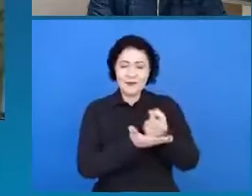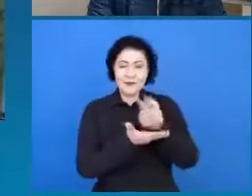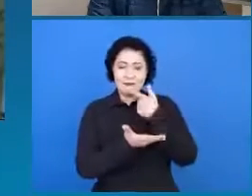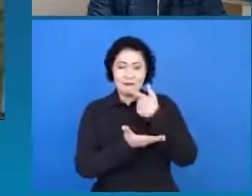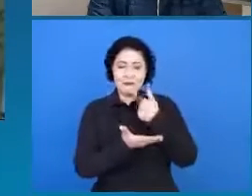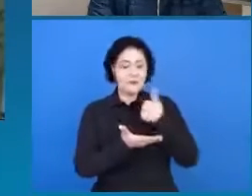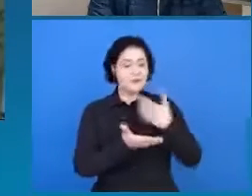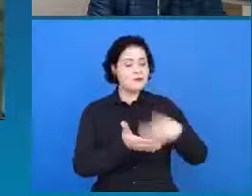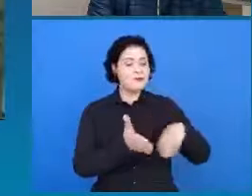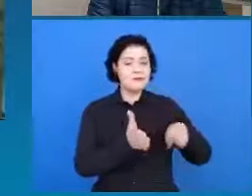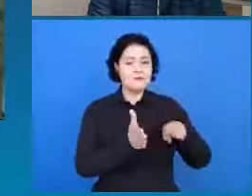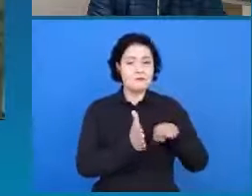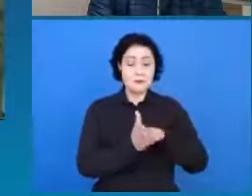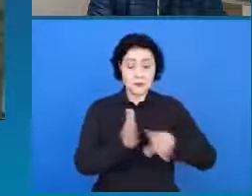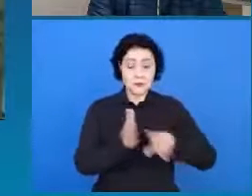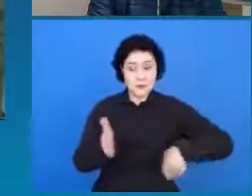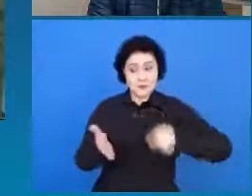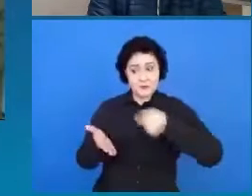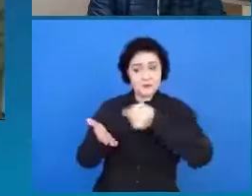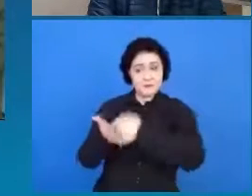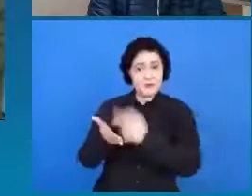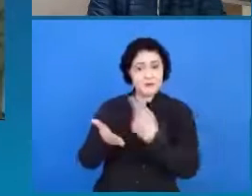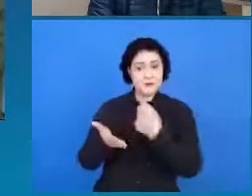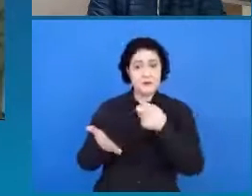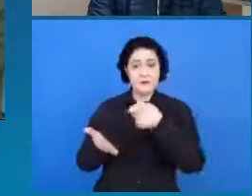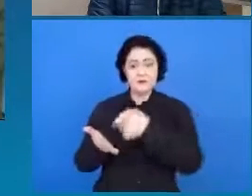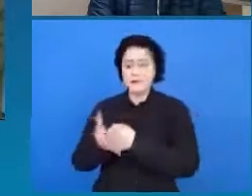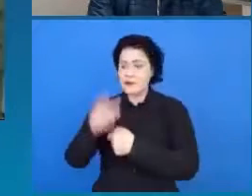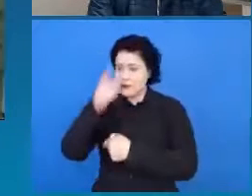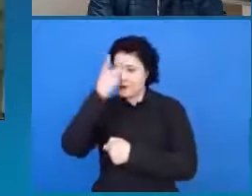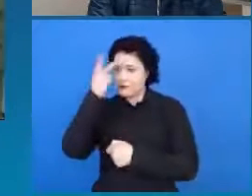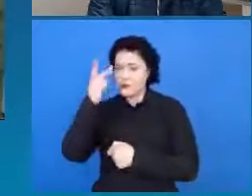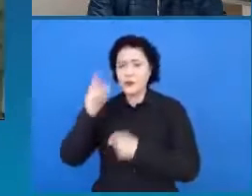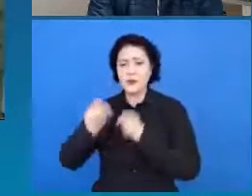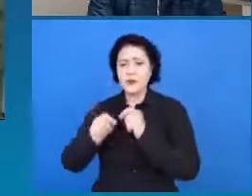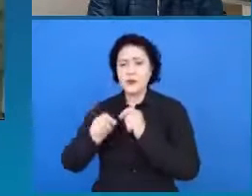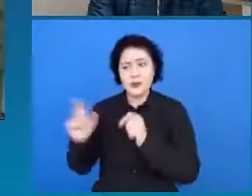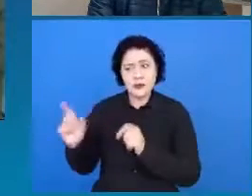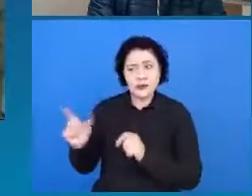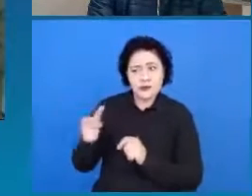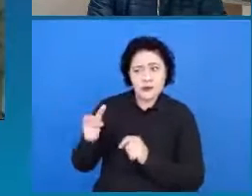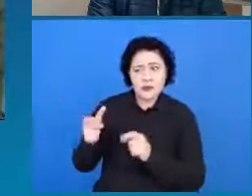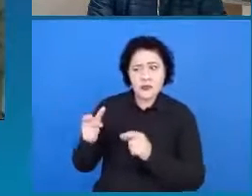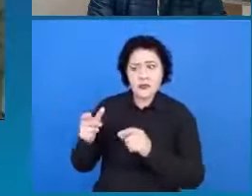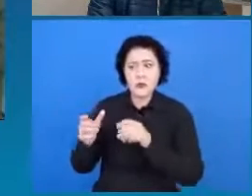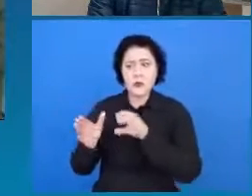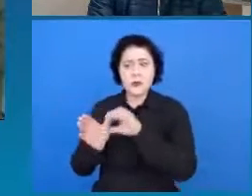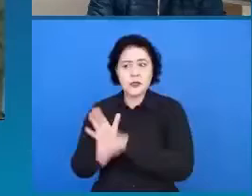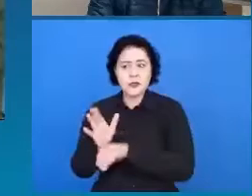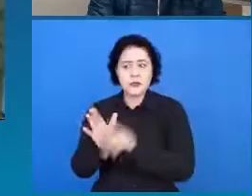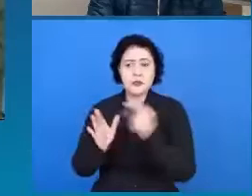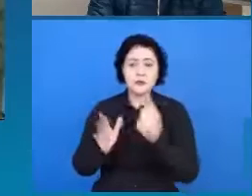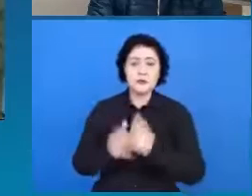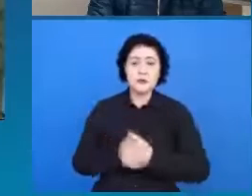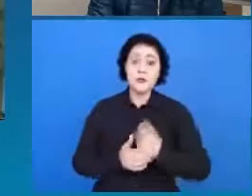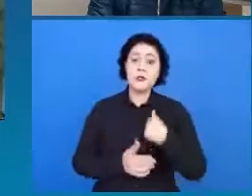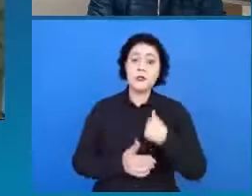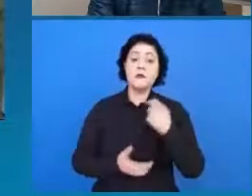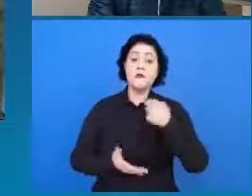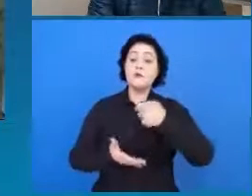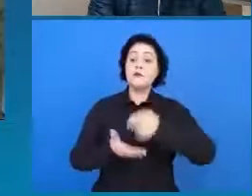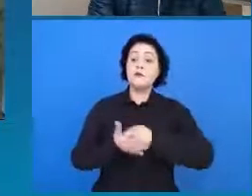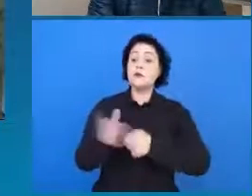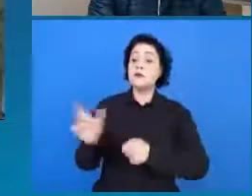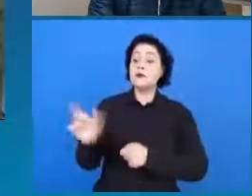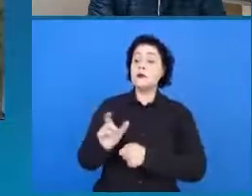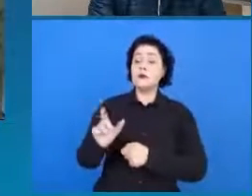quando chegou no caixa eu fui pagar e a pessoa perguntou é em cartão de crédito deve tem dinheiro da história eu vou pagar